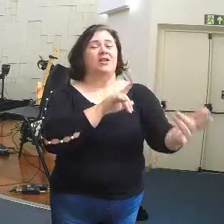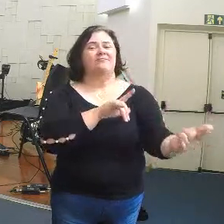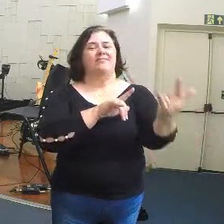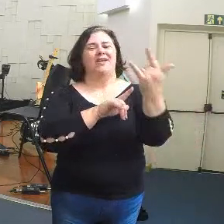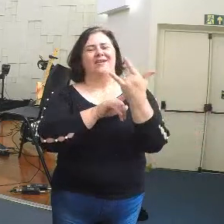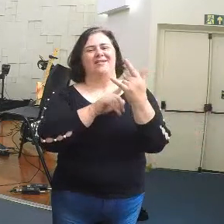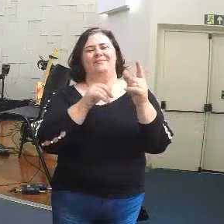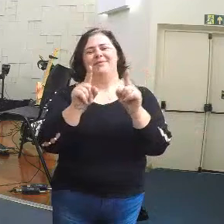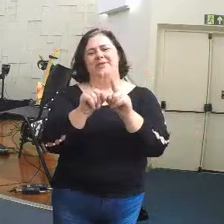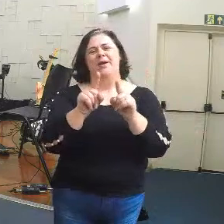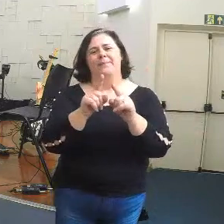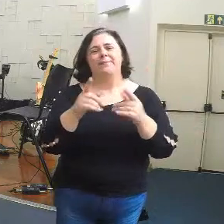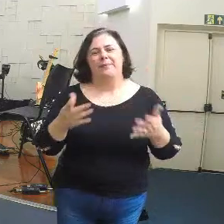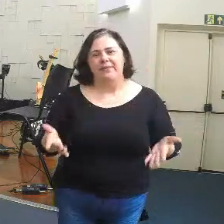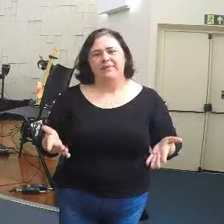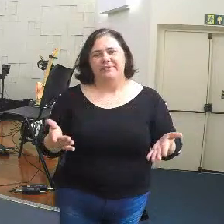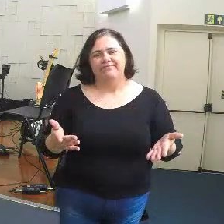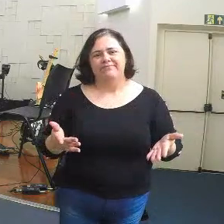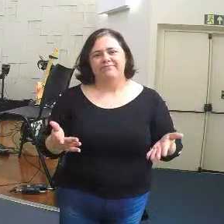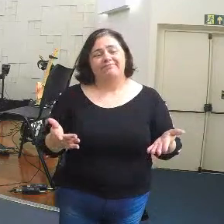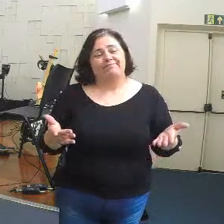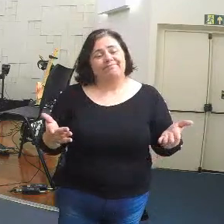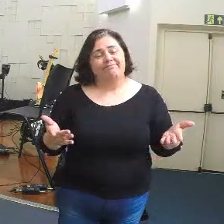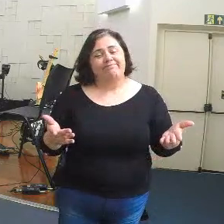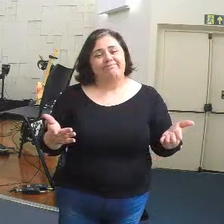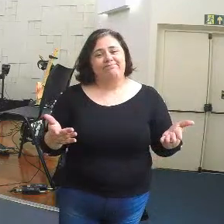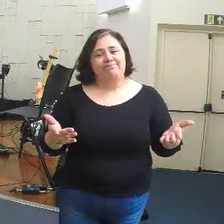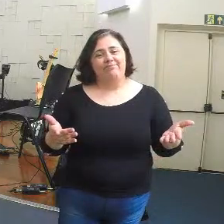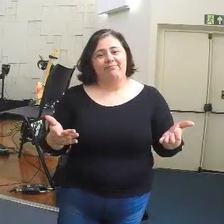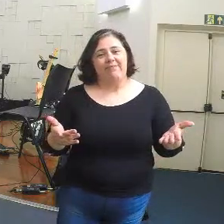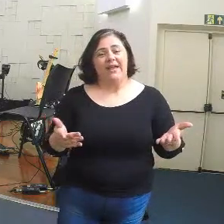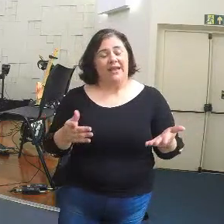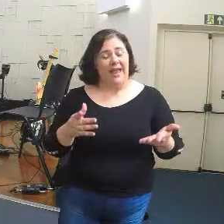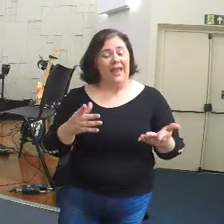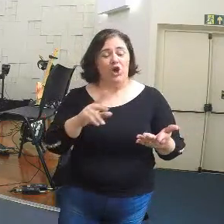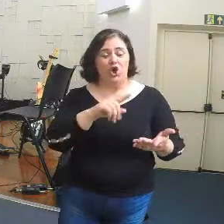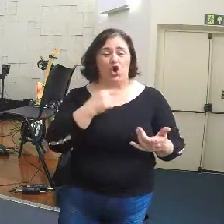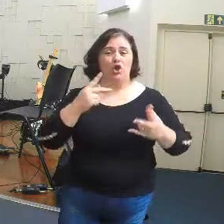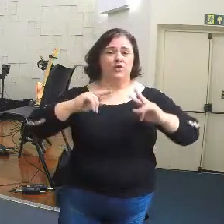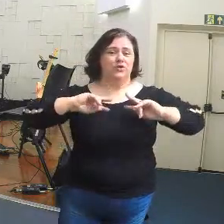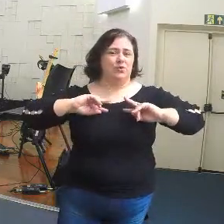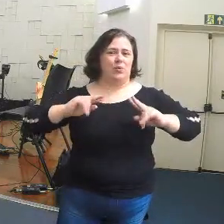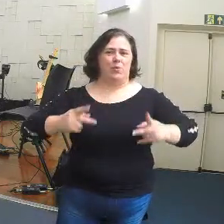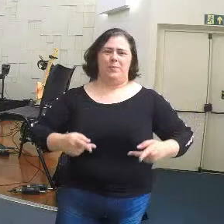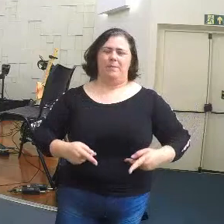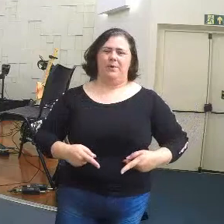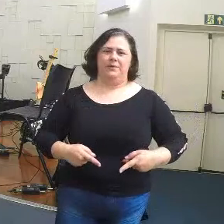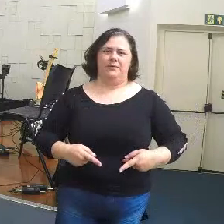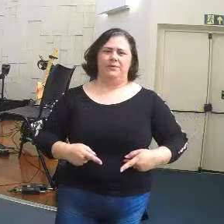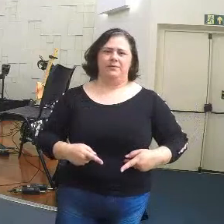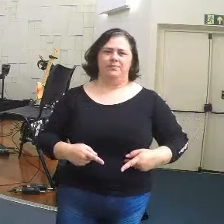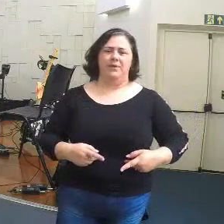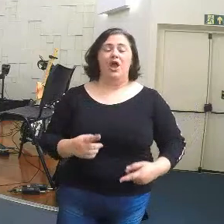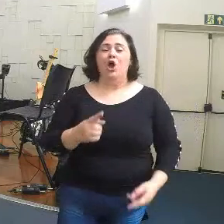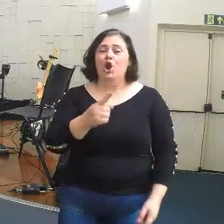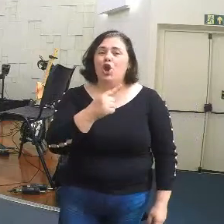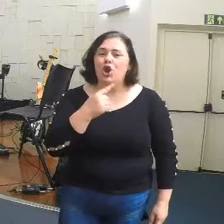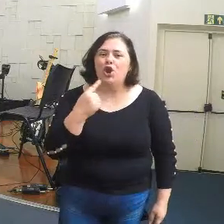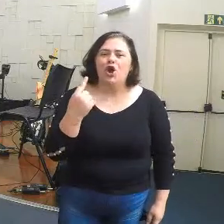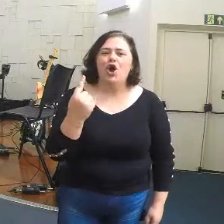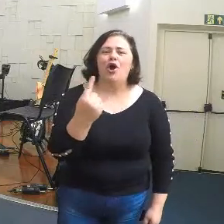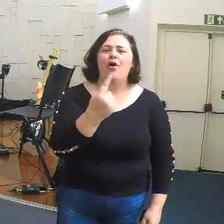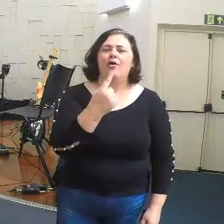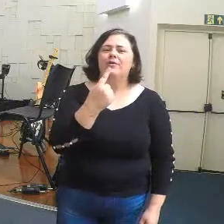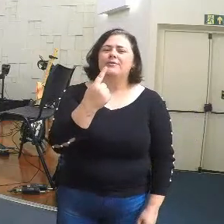É um amor humano, tem valor, é virtuoso, mas é um amor humano. Você está perdendo de desfrutar desse amor